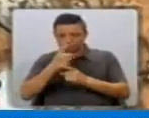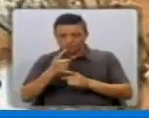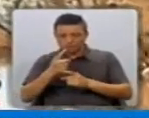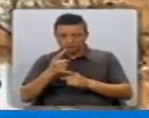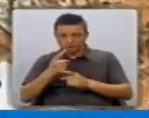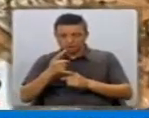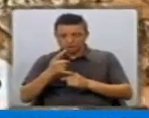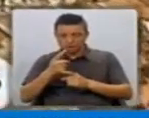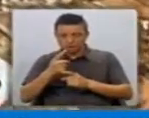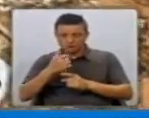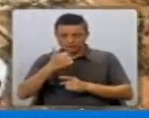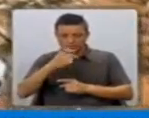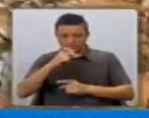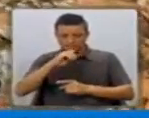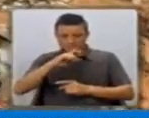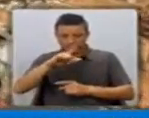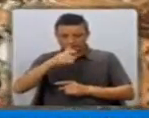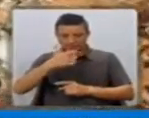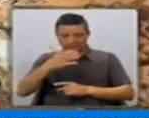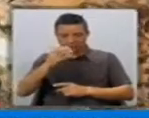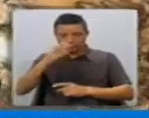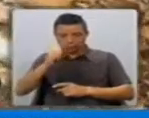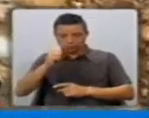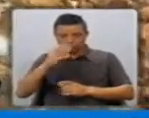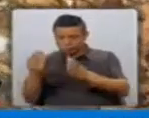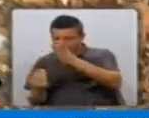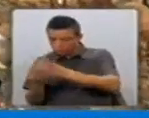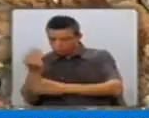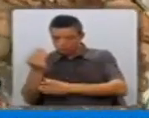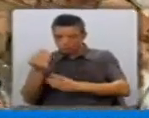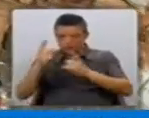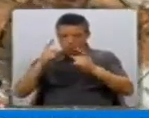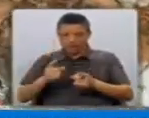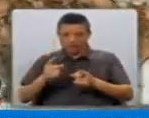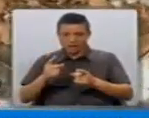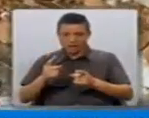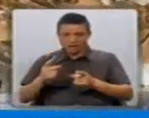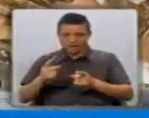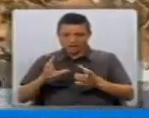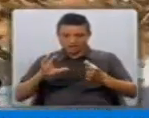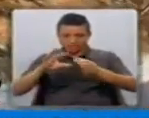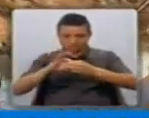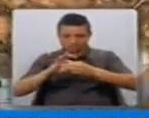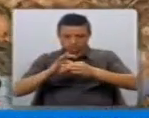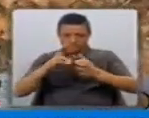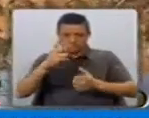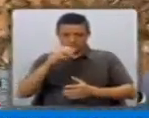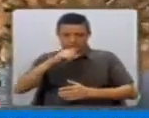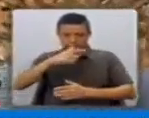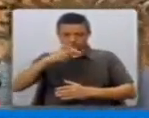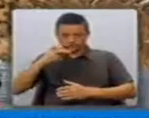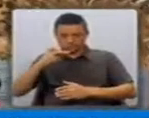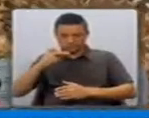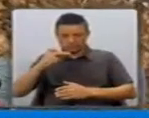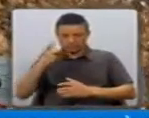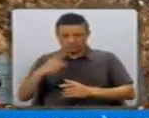meteoritos basálticos que nós conhecemos, sabemos mais ou menos qual é a sua origem. A sua origem estará precisamente associada a Vesta, aquele que é neste